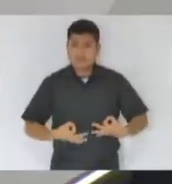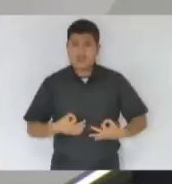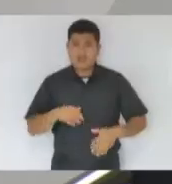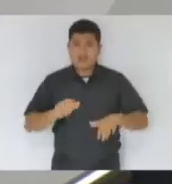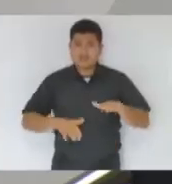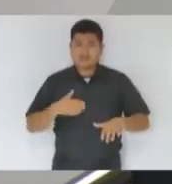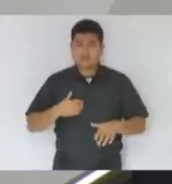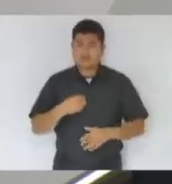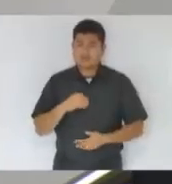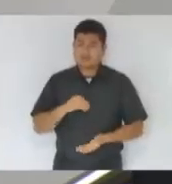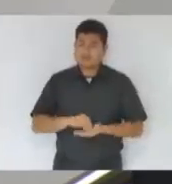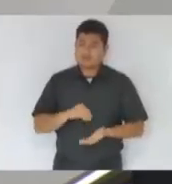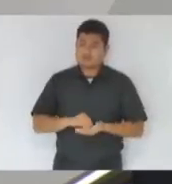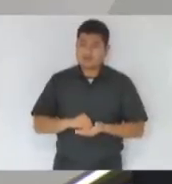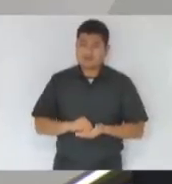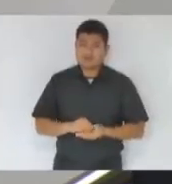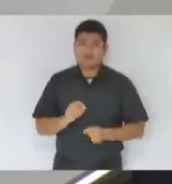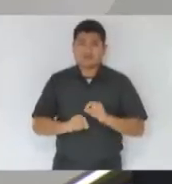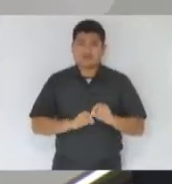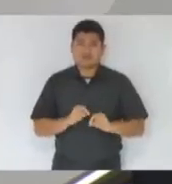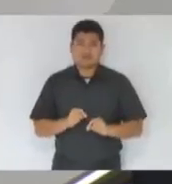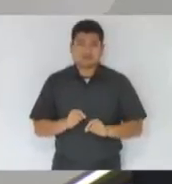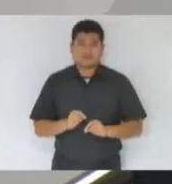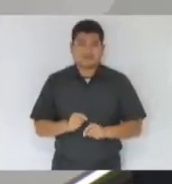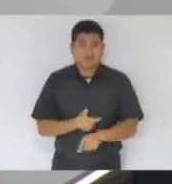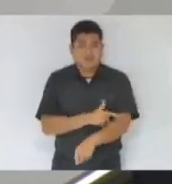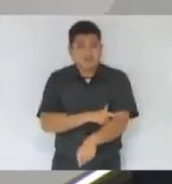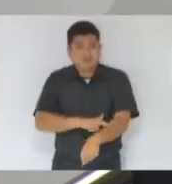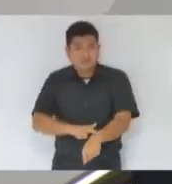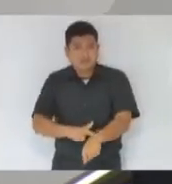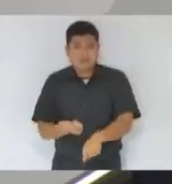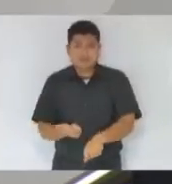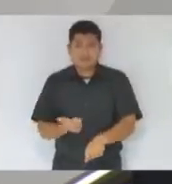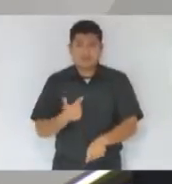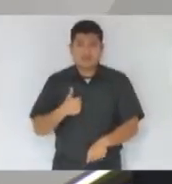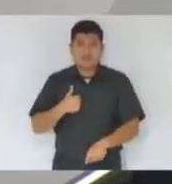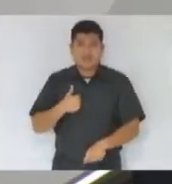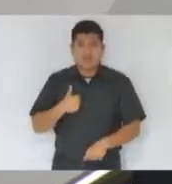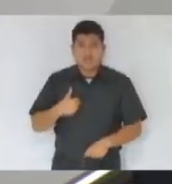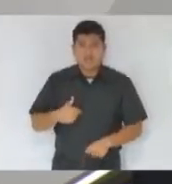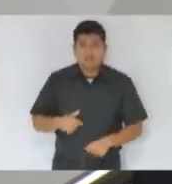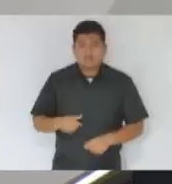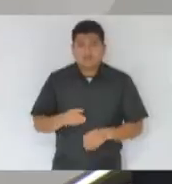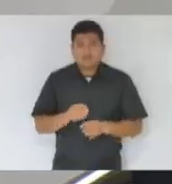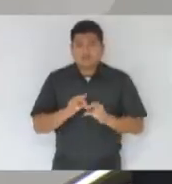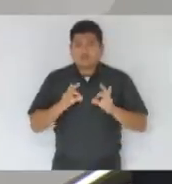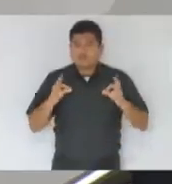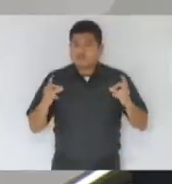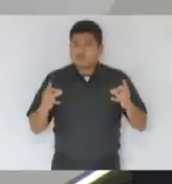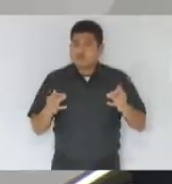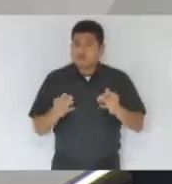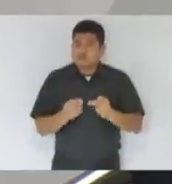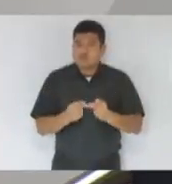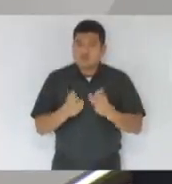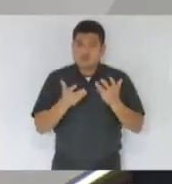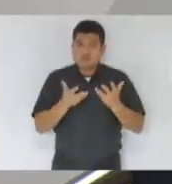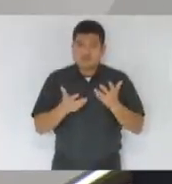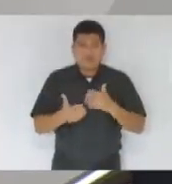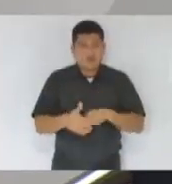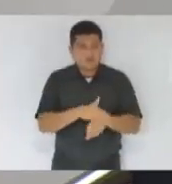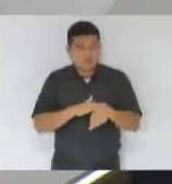educação. Porque eu estou há pouco tempo aqui e exatamente com todos que eu quis conversar, eu